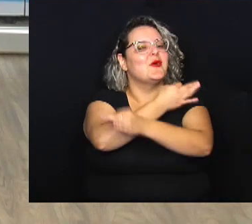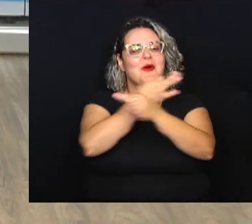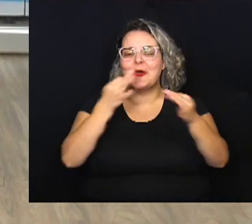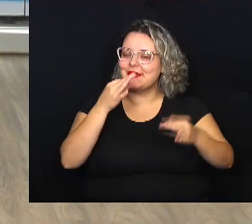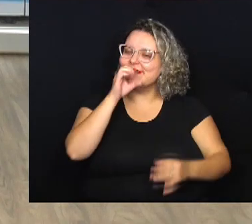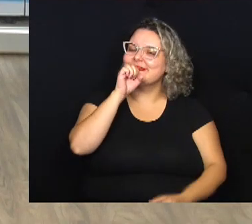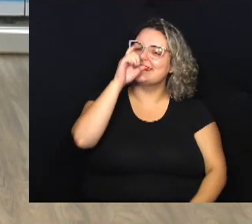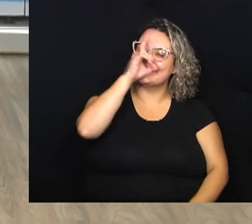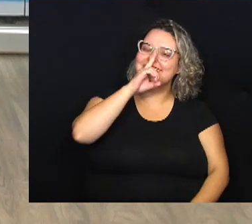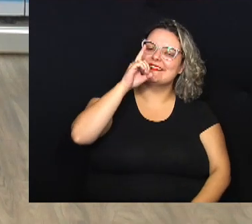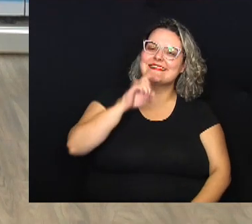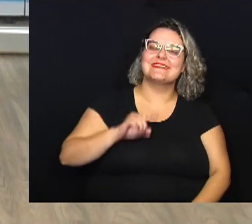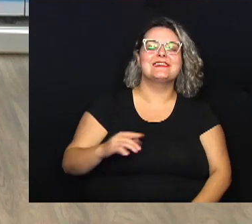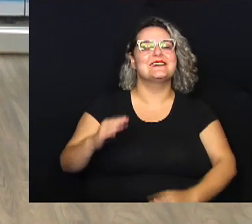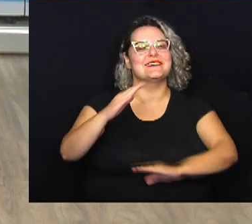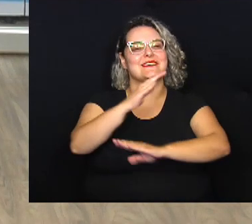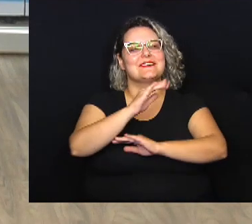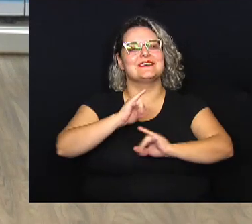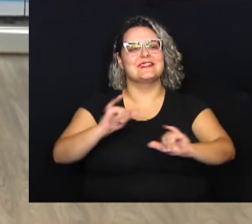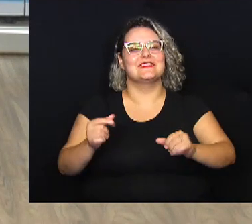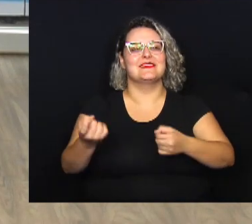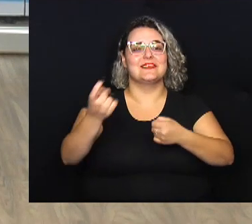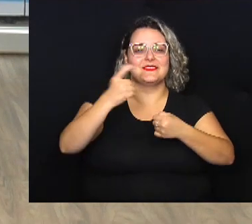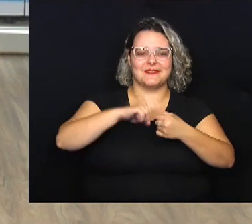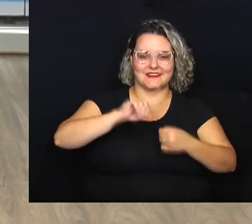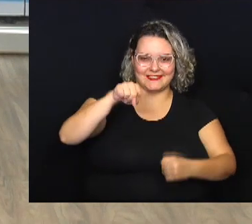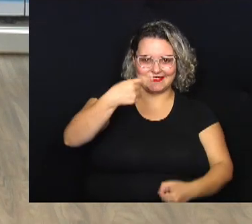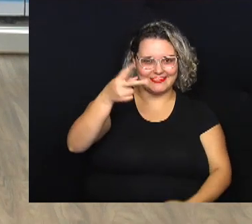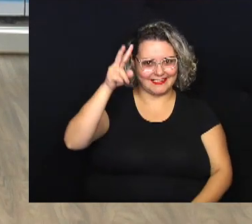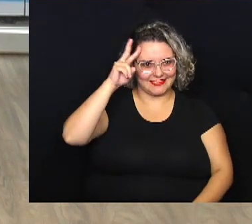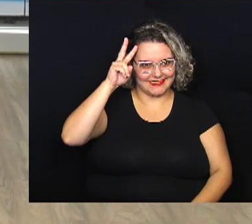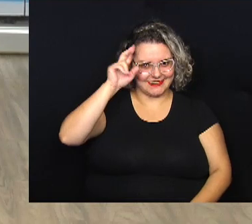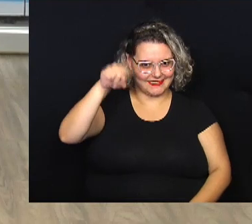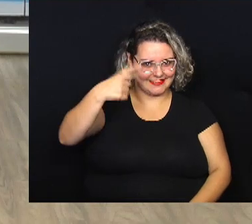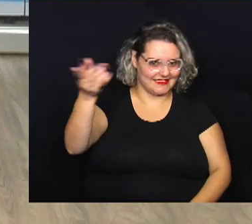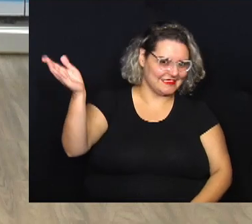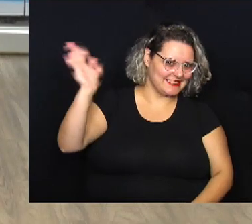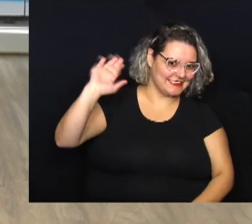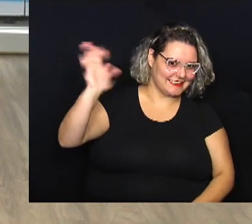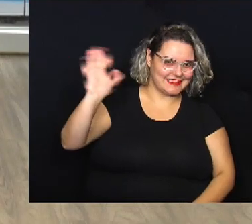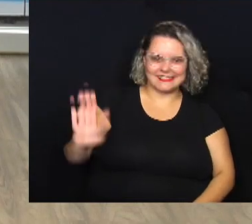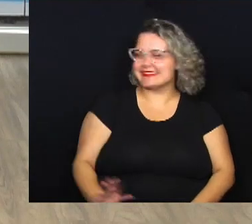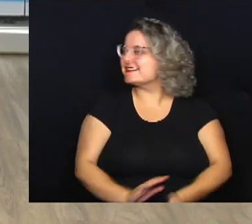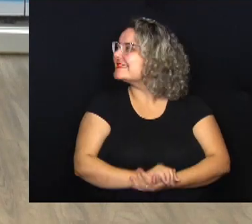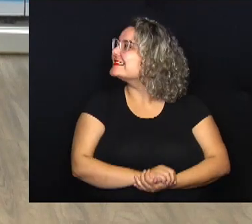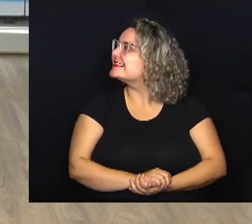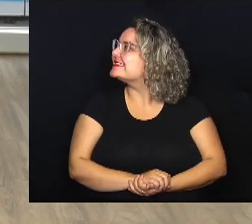semana e o Câmara Notícia volta na segunda-feira. Até lá. Tchau, tchau.